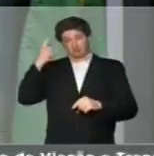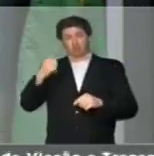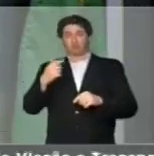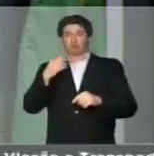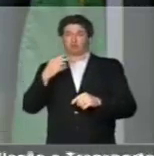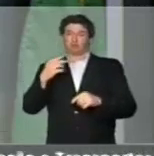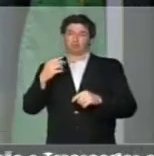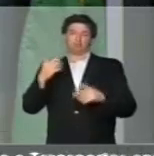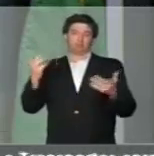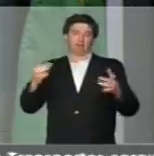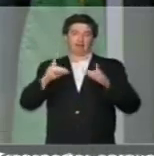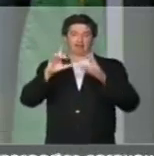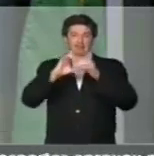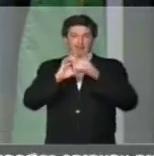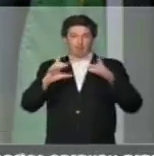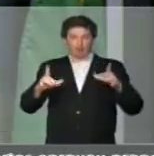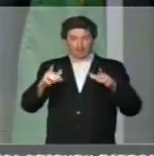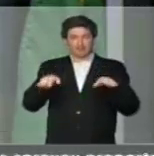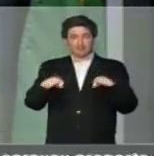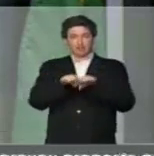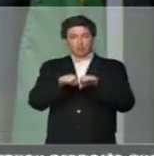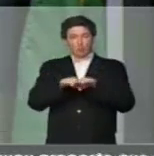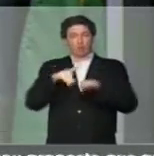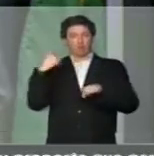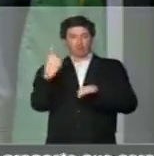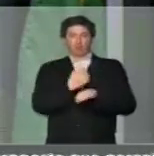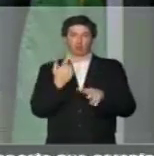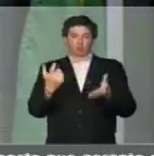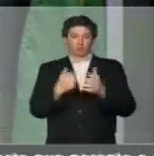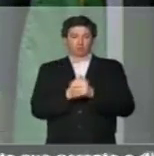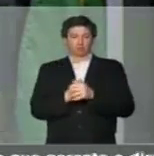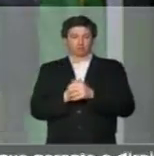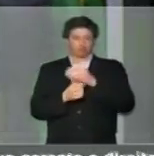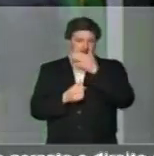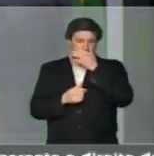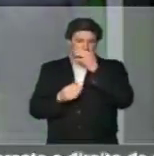Estado de Direito e pela democracia brasileira. Obrigado, Mandetta.